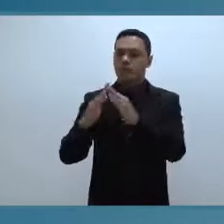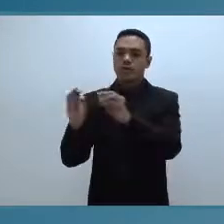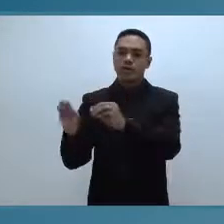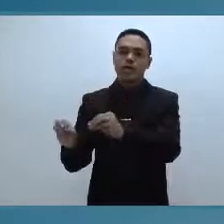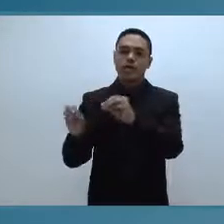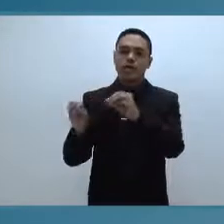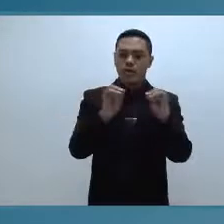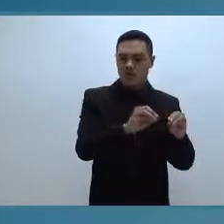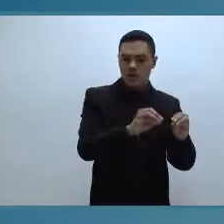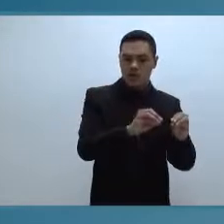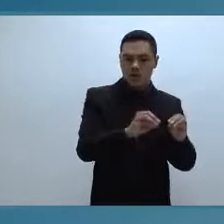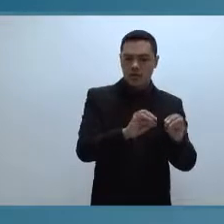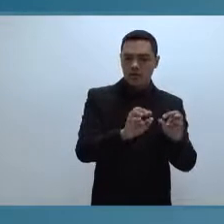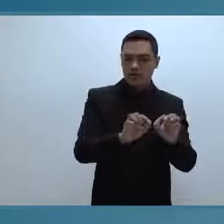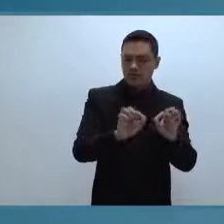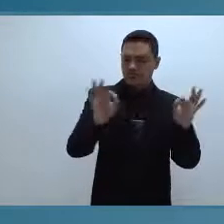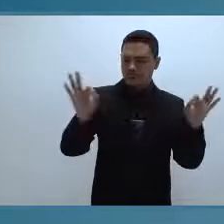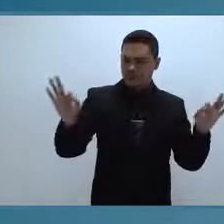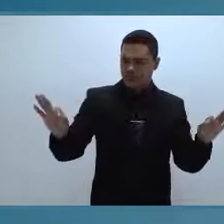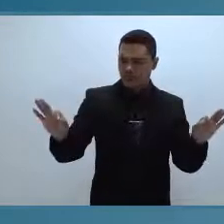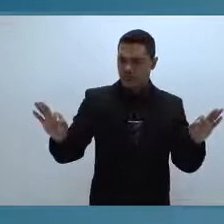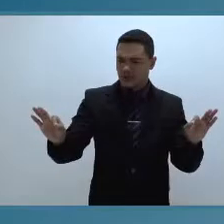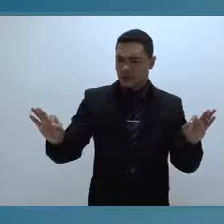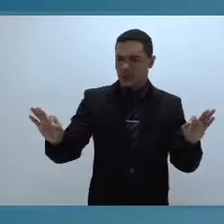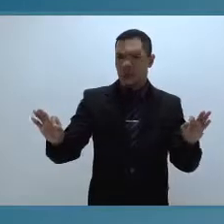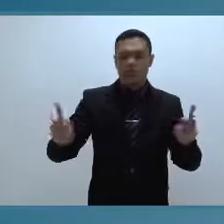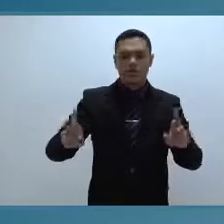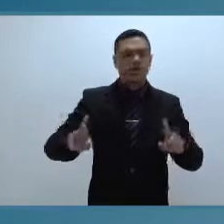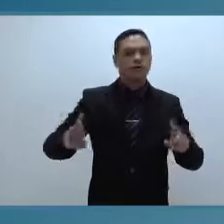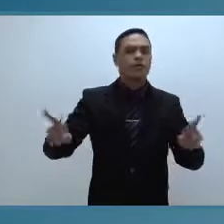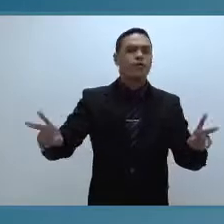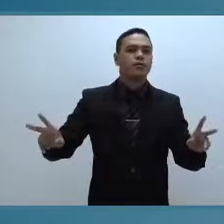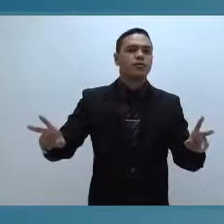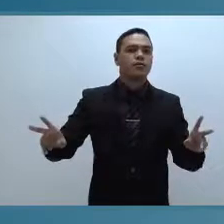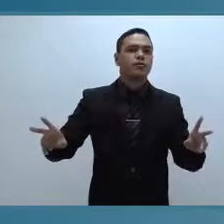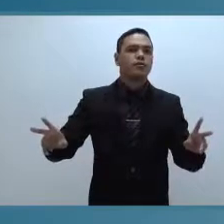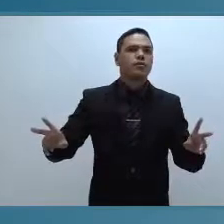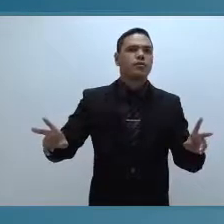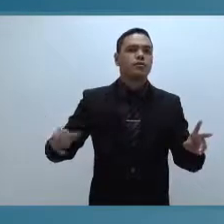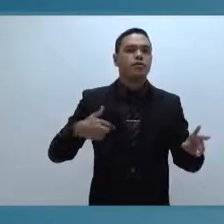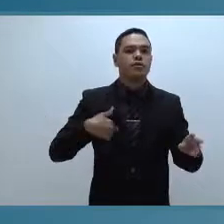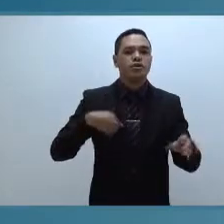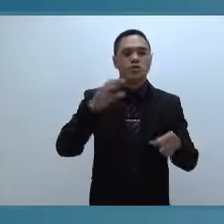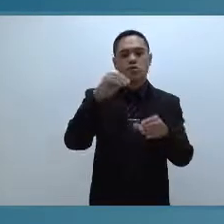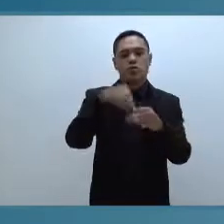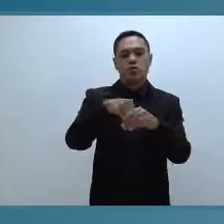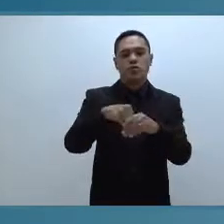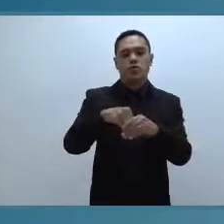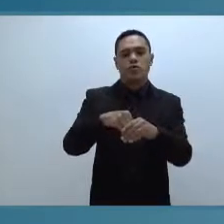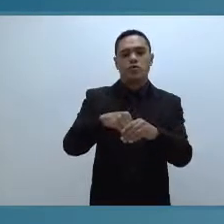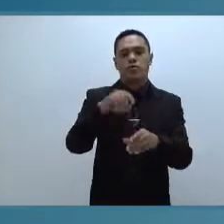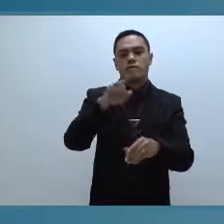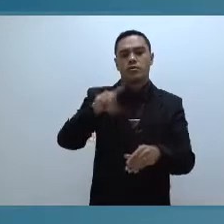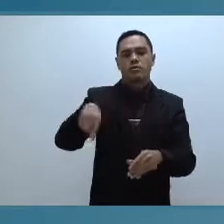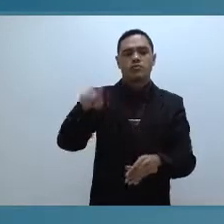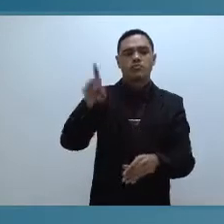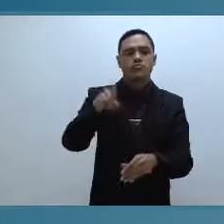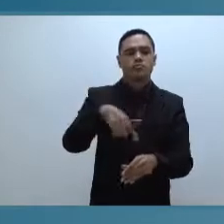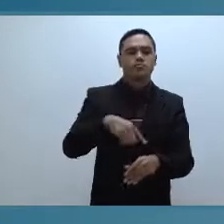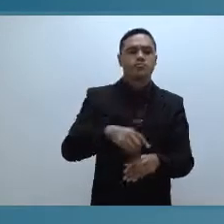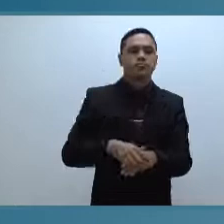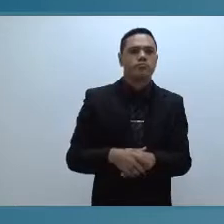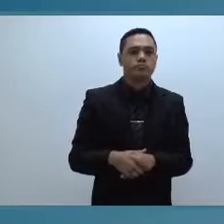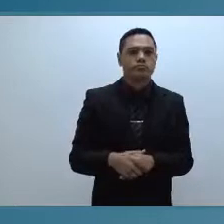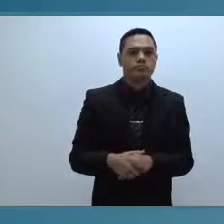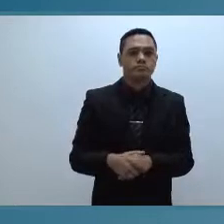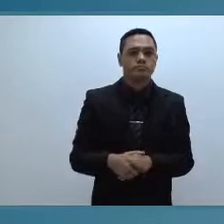magistrada resida fora da comarca. Aliado a este fato, destaco também que em consulta realizada no